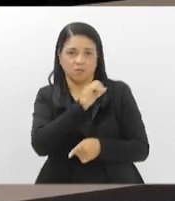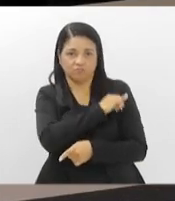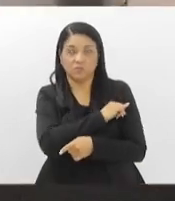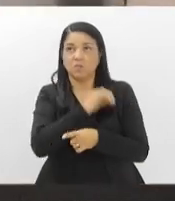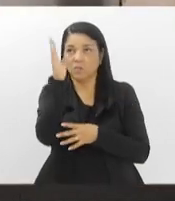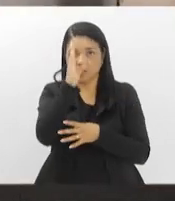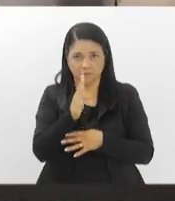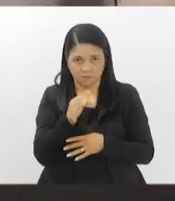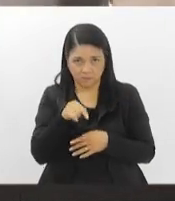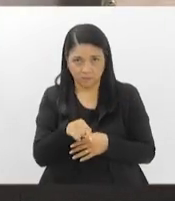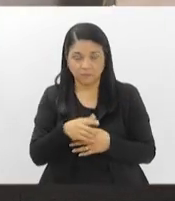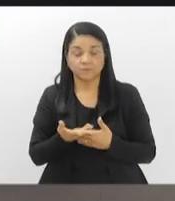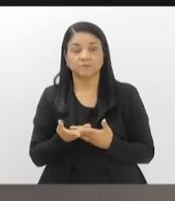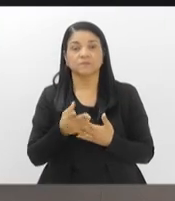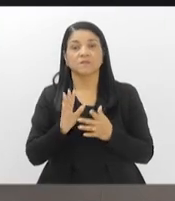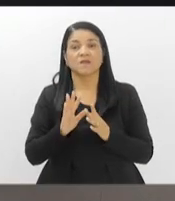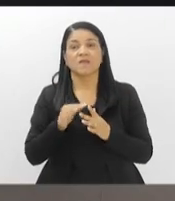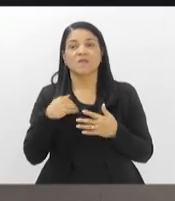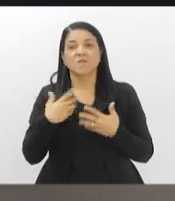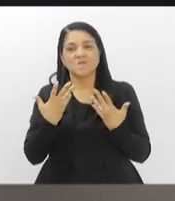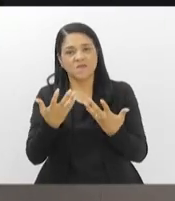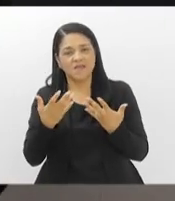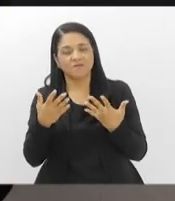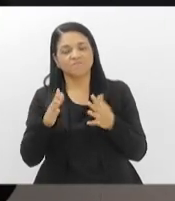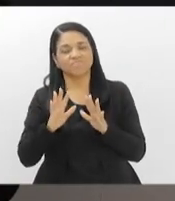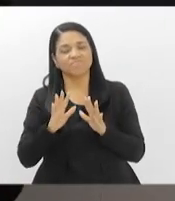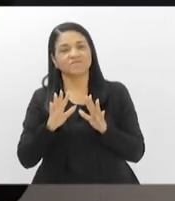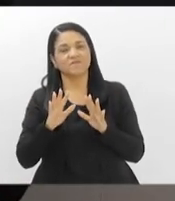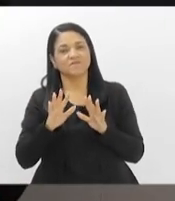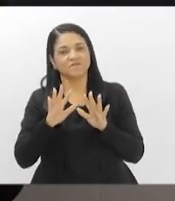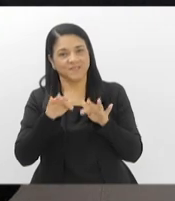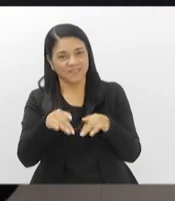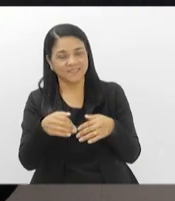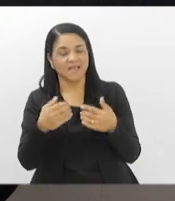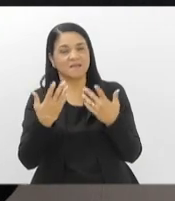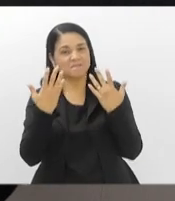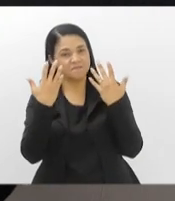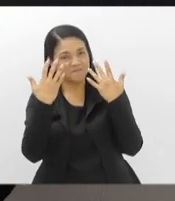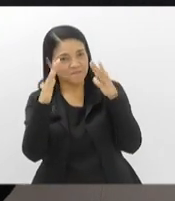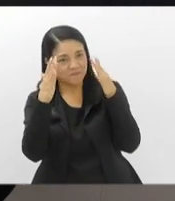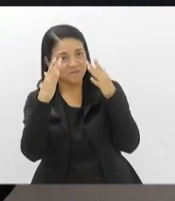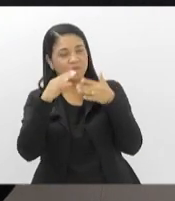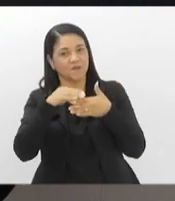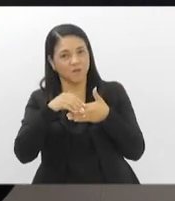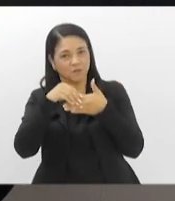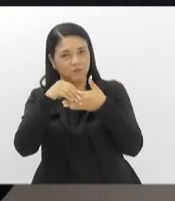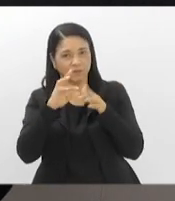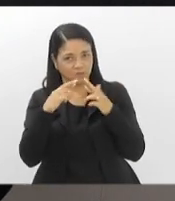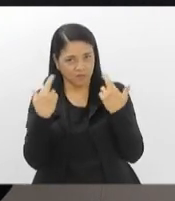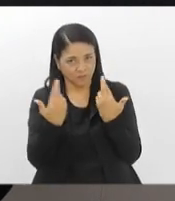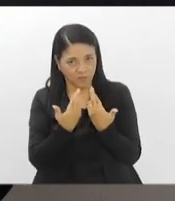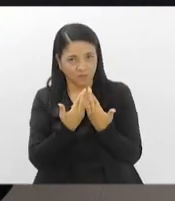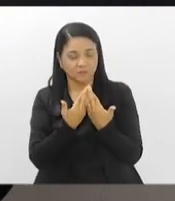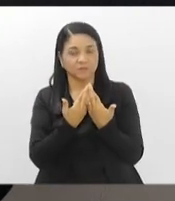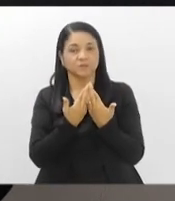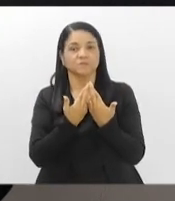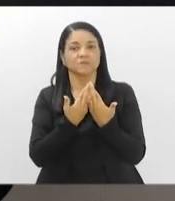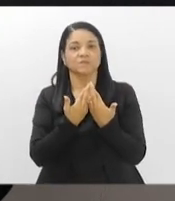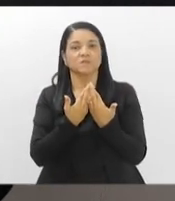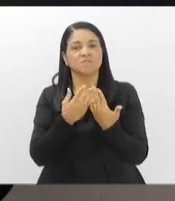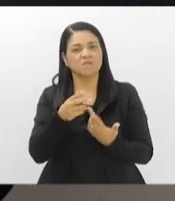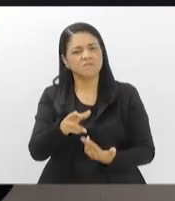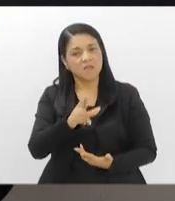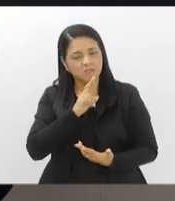queria finalizando parabenizá-lo também pela condução da CP Tenho certeza absoluta que nós vamos ter